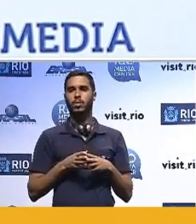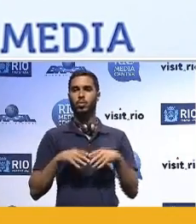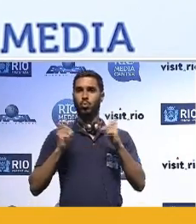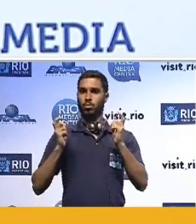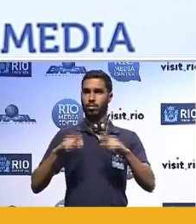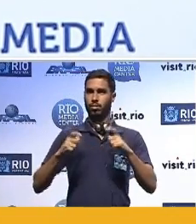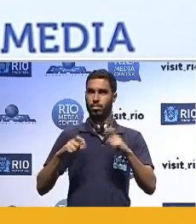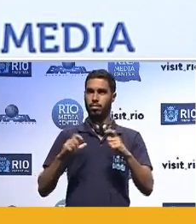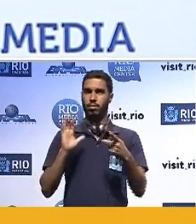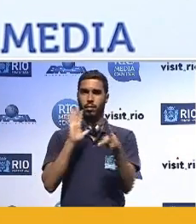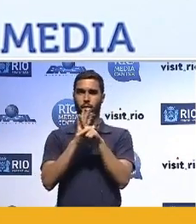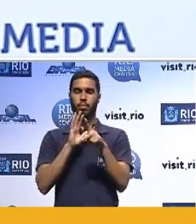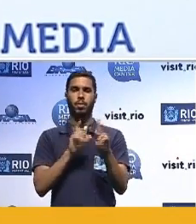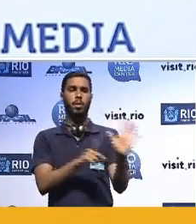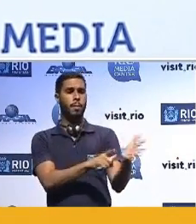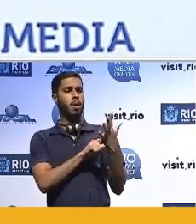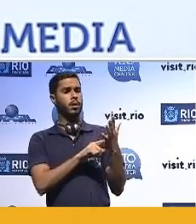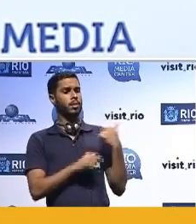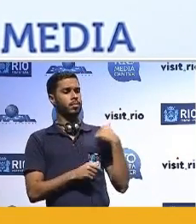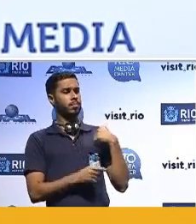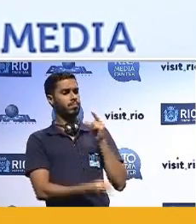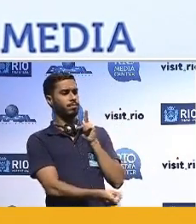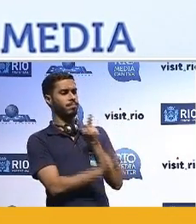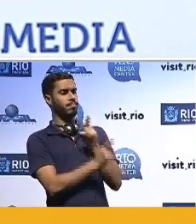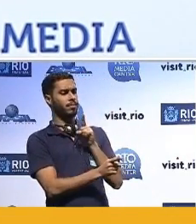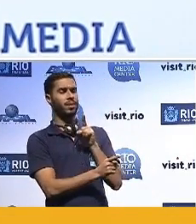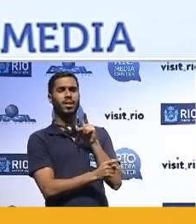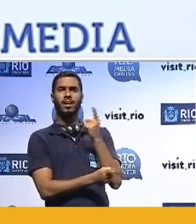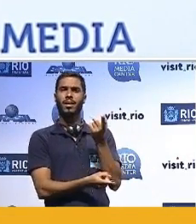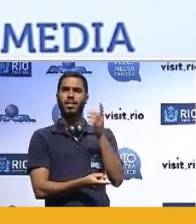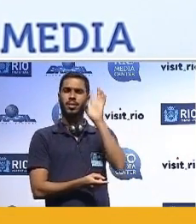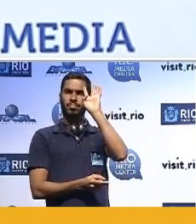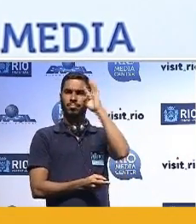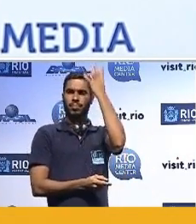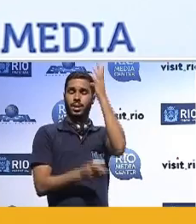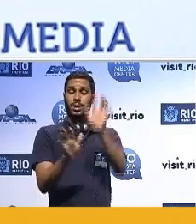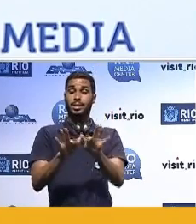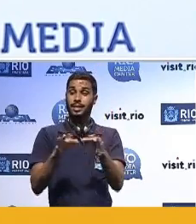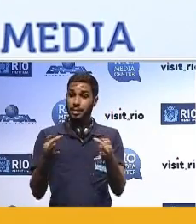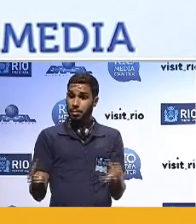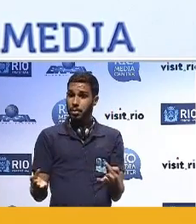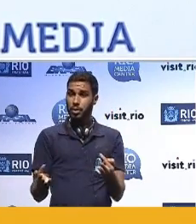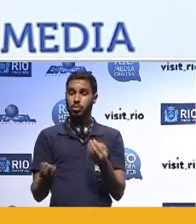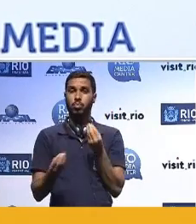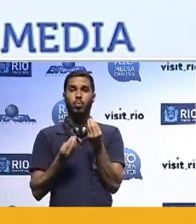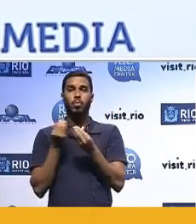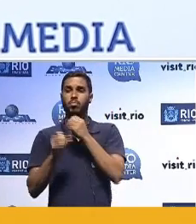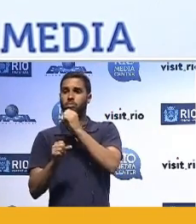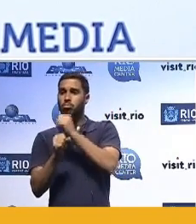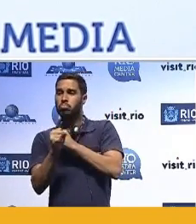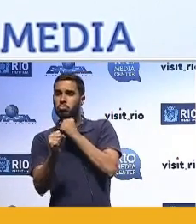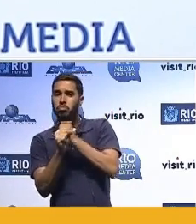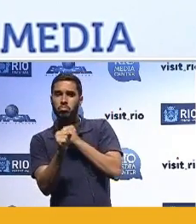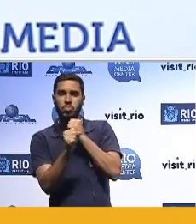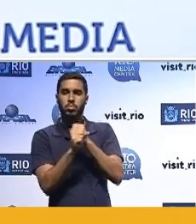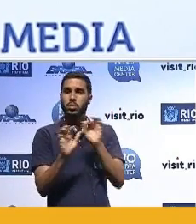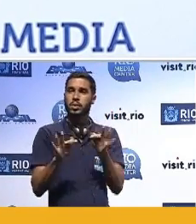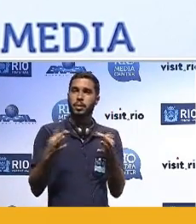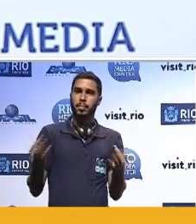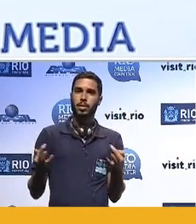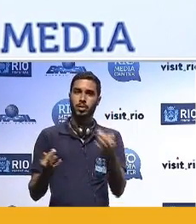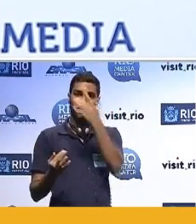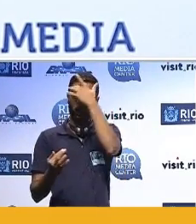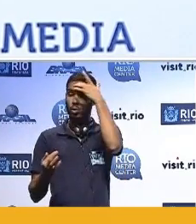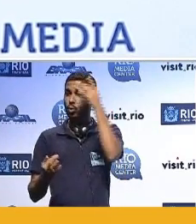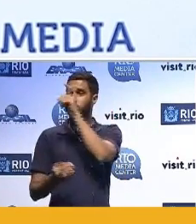chegou, nos mostra que soluções simples podem fazer a diferença na vida de milhões de pessoas no Brasil e